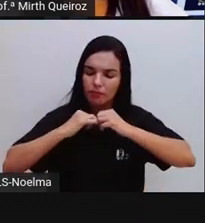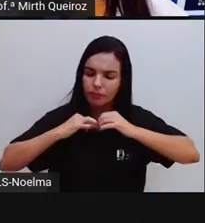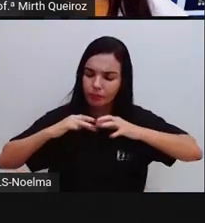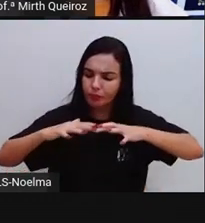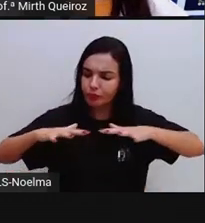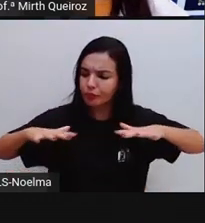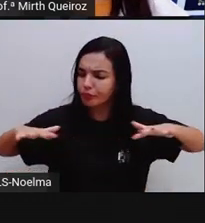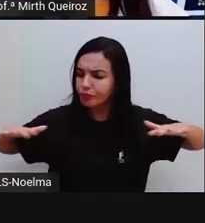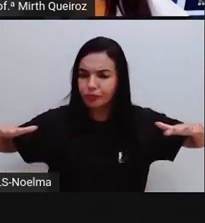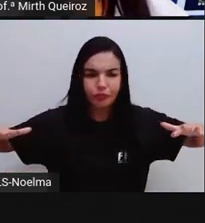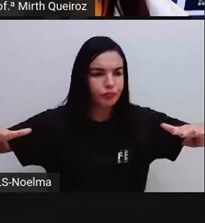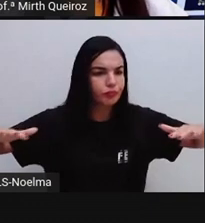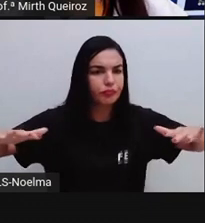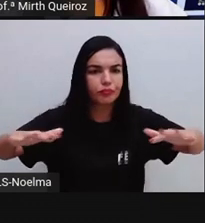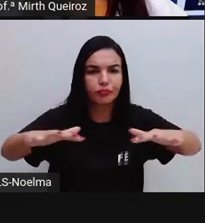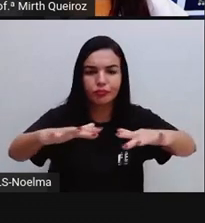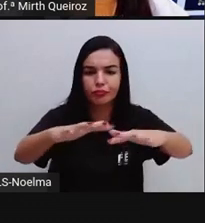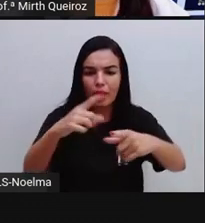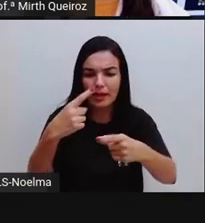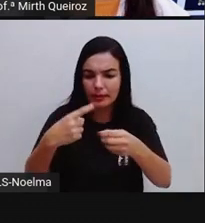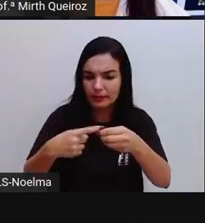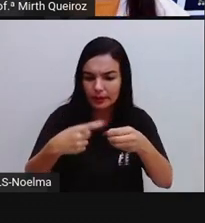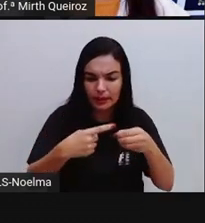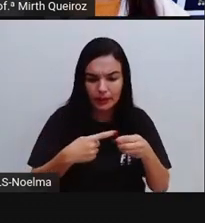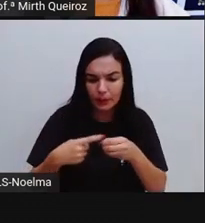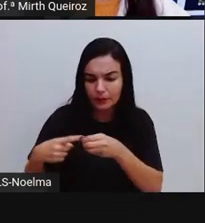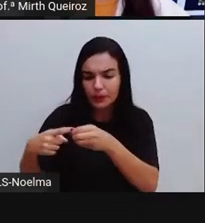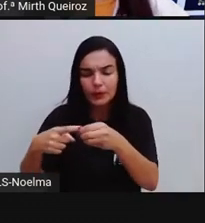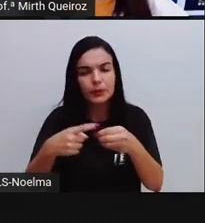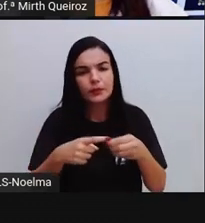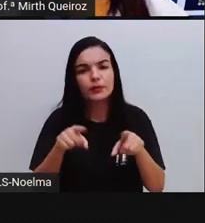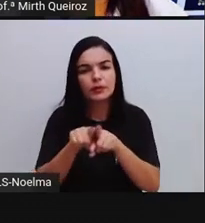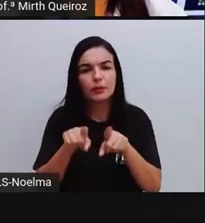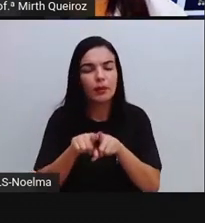irradiando para os demais estados do Nordeste e hoje já está em